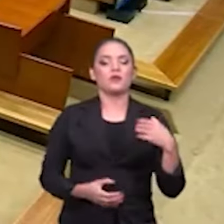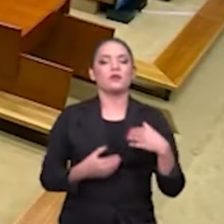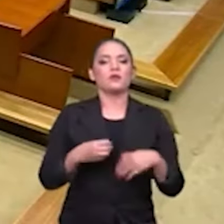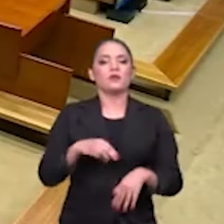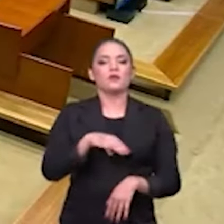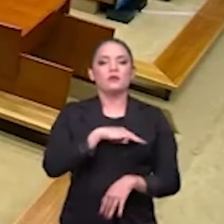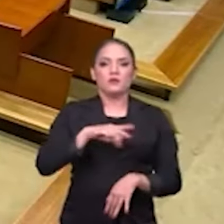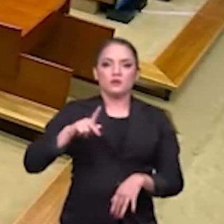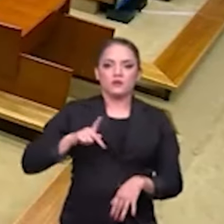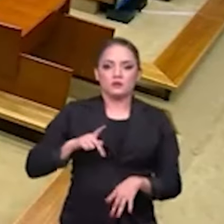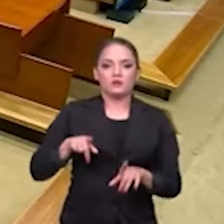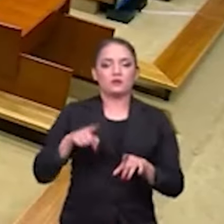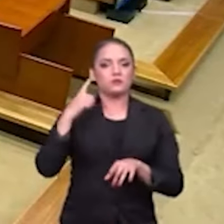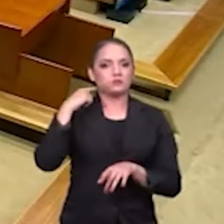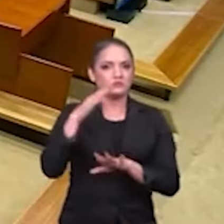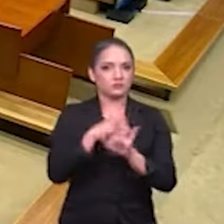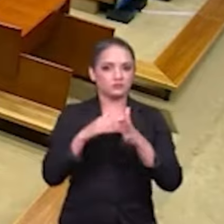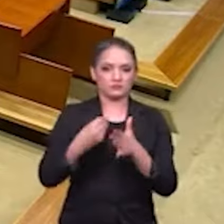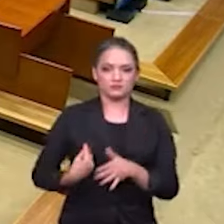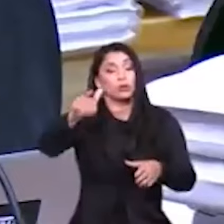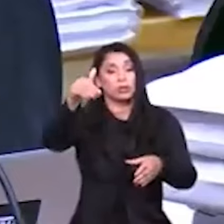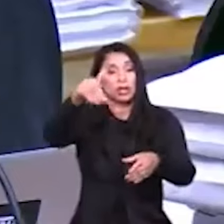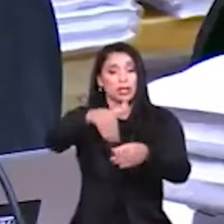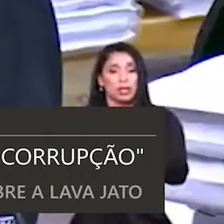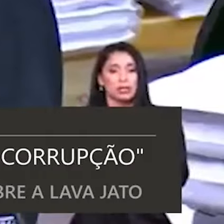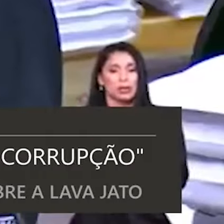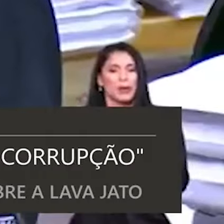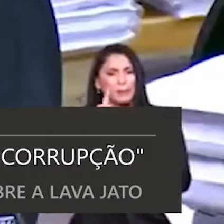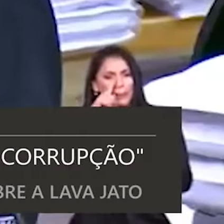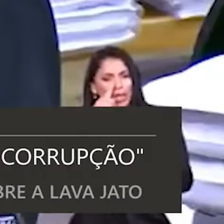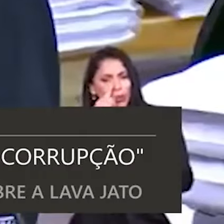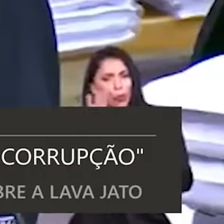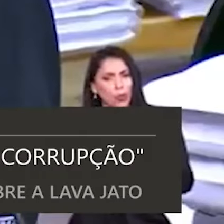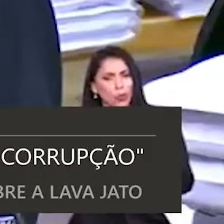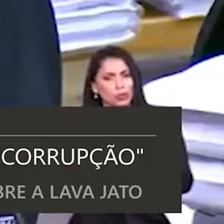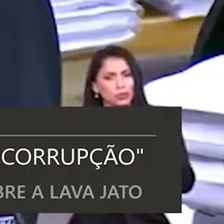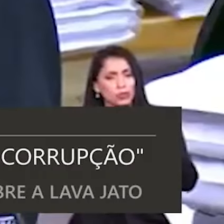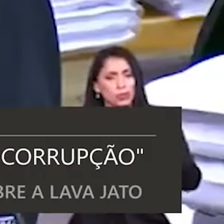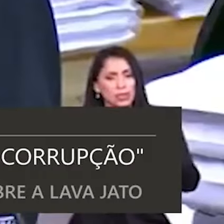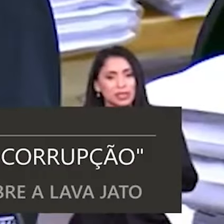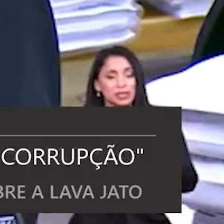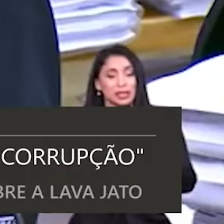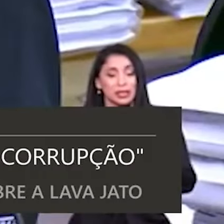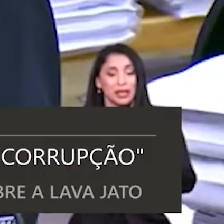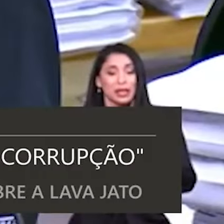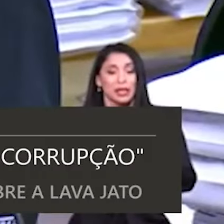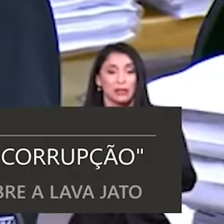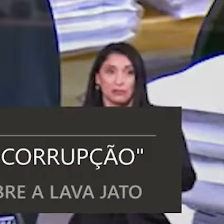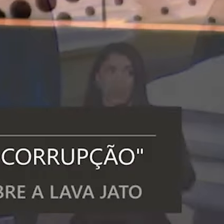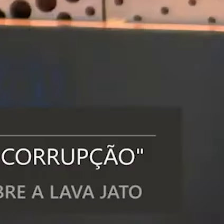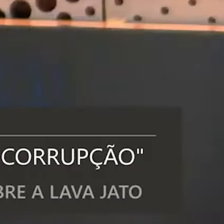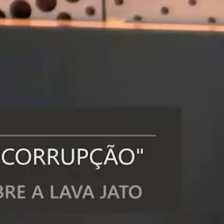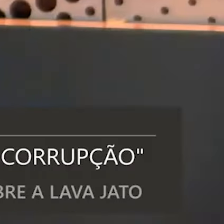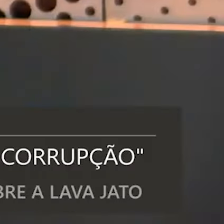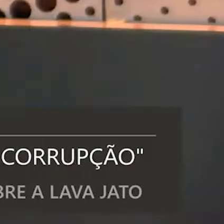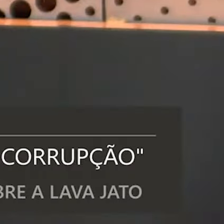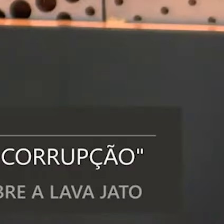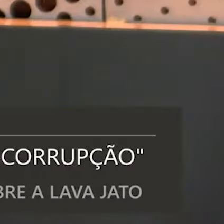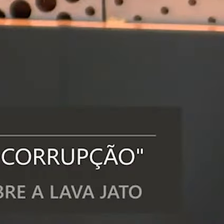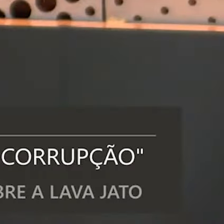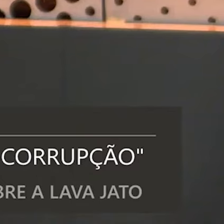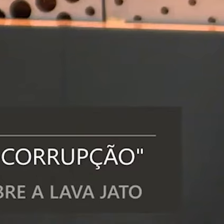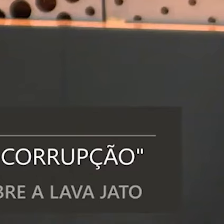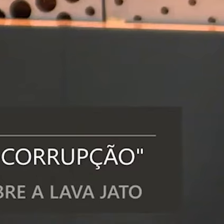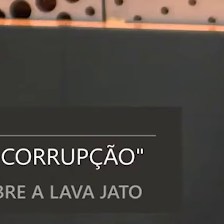percentuais e nível de confiança de 95% bom Carlo C A gente pode juntar aí os assuntos que tem relação com o